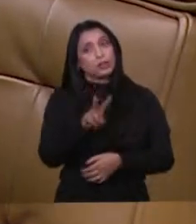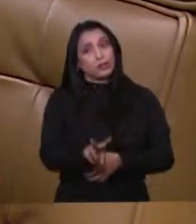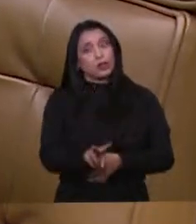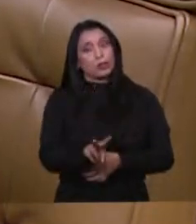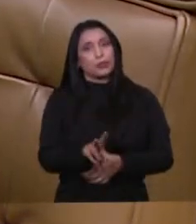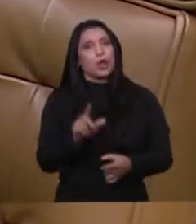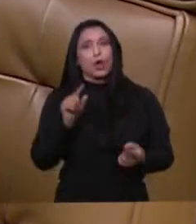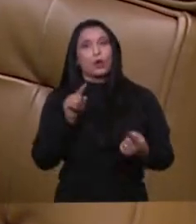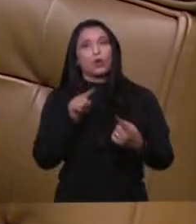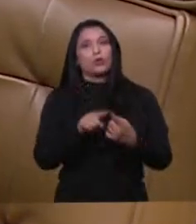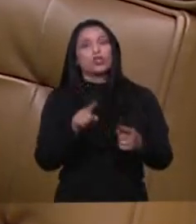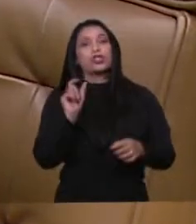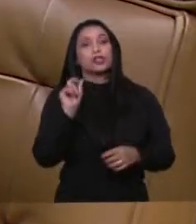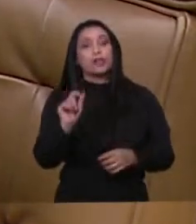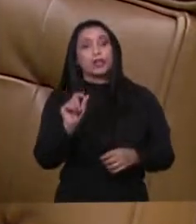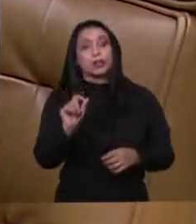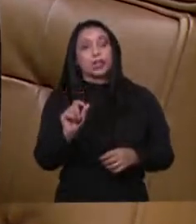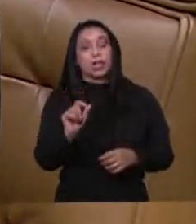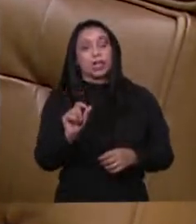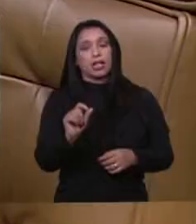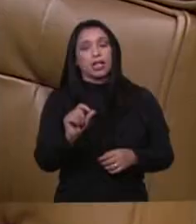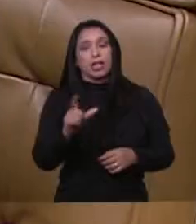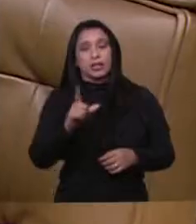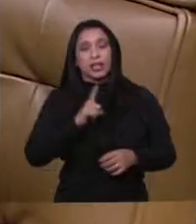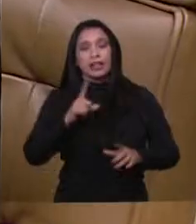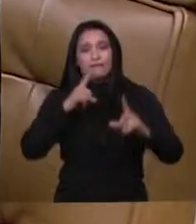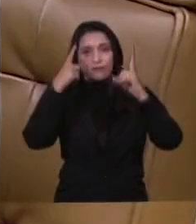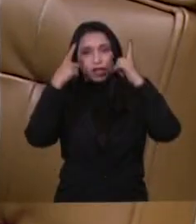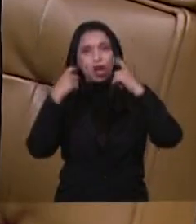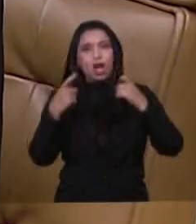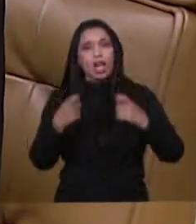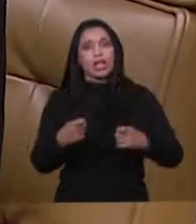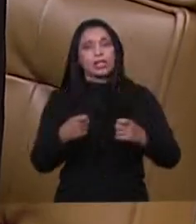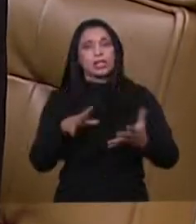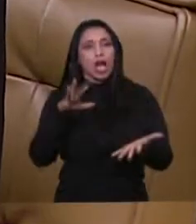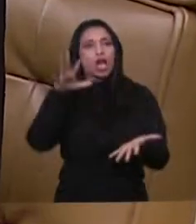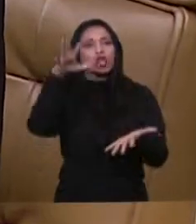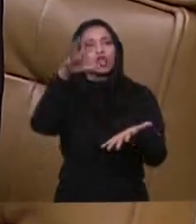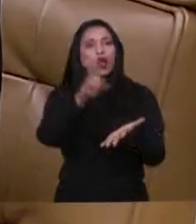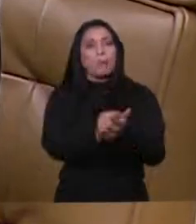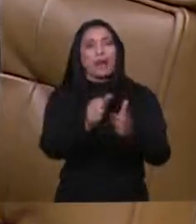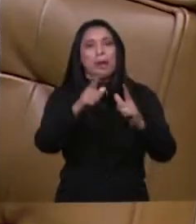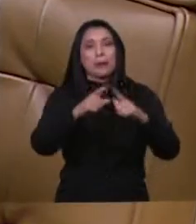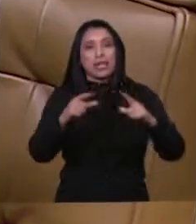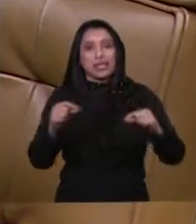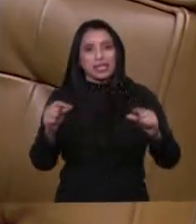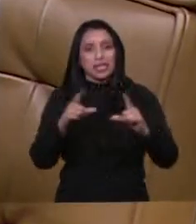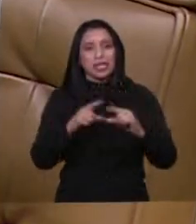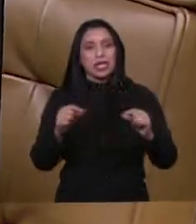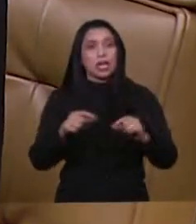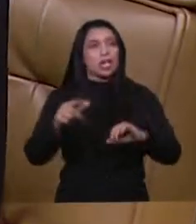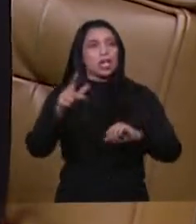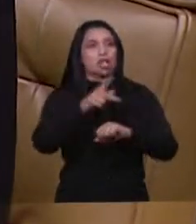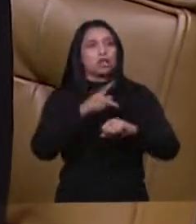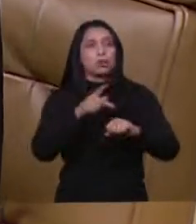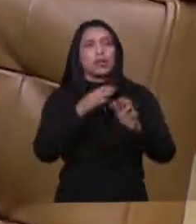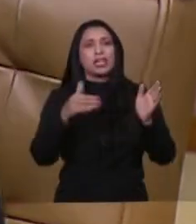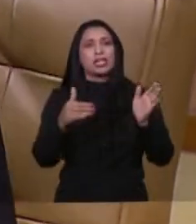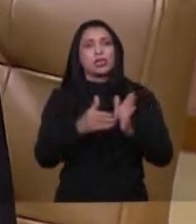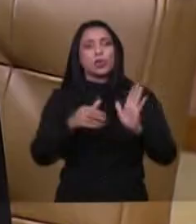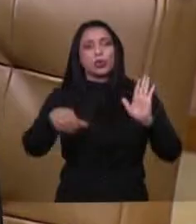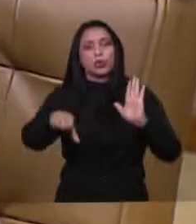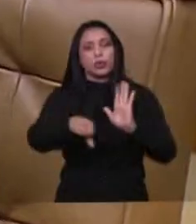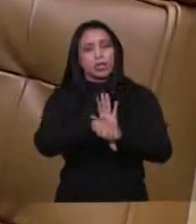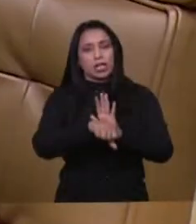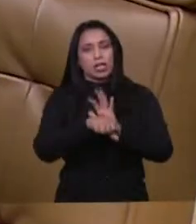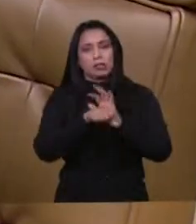objetivo era, mediante o emprego da violência, sitiar Brasília e alastrar pelo país a prática de atos criminosos,